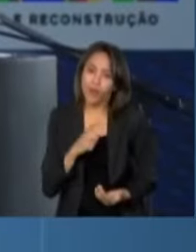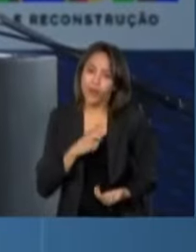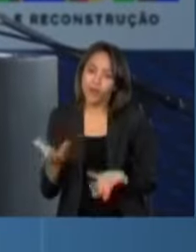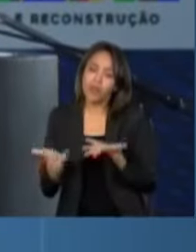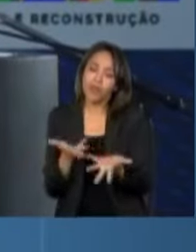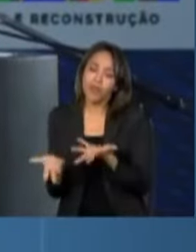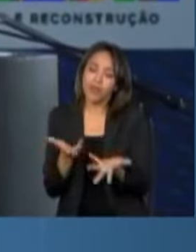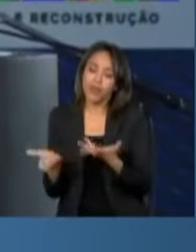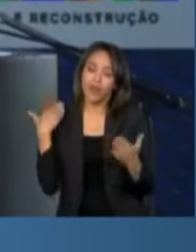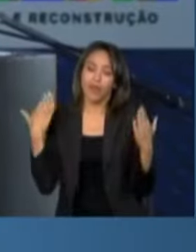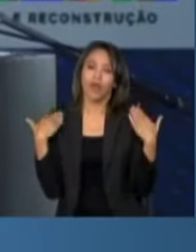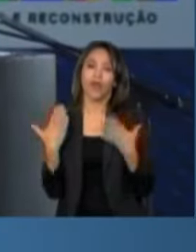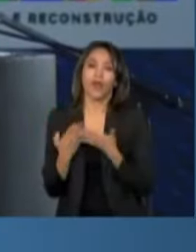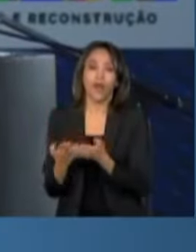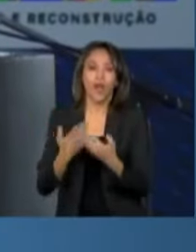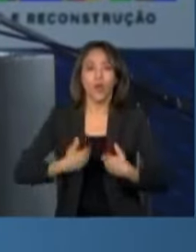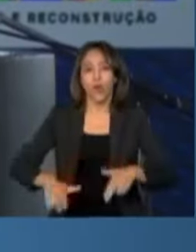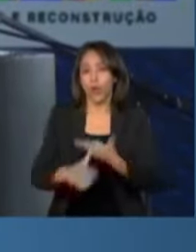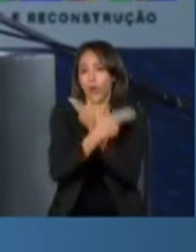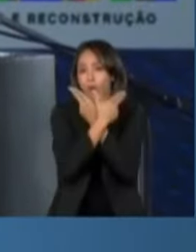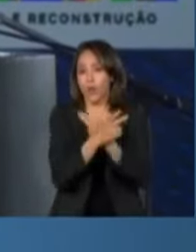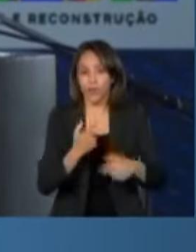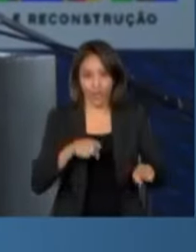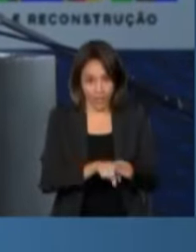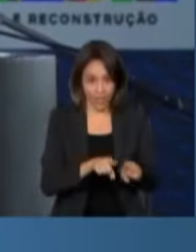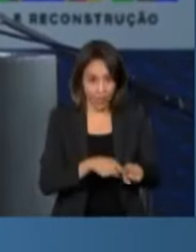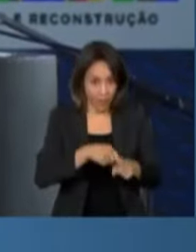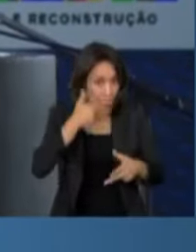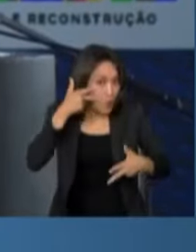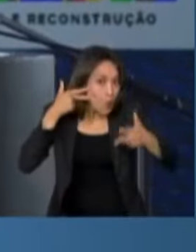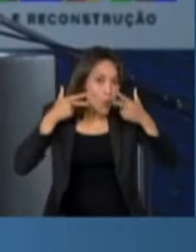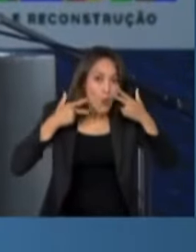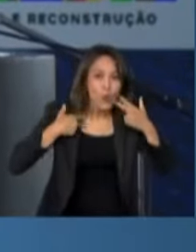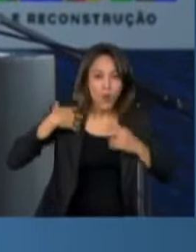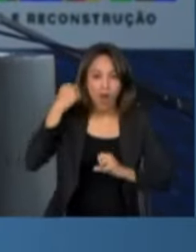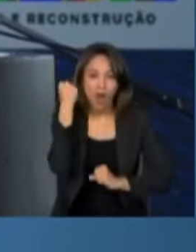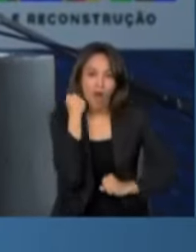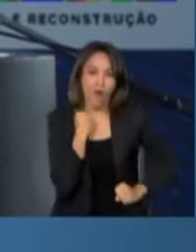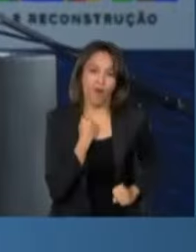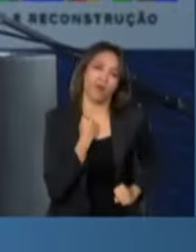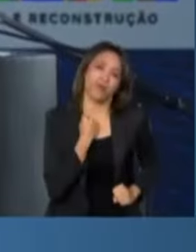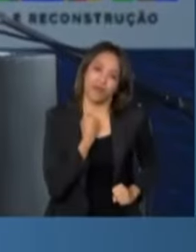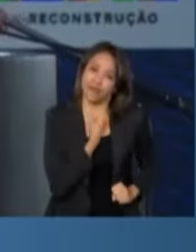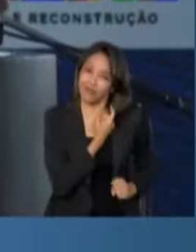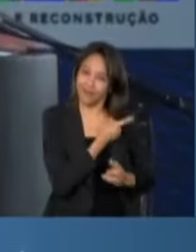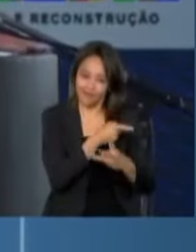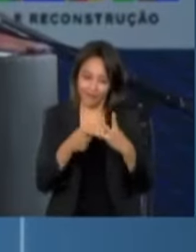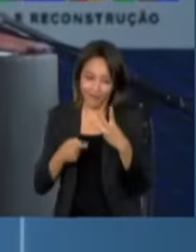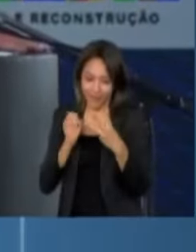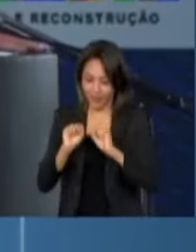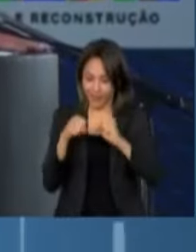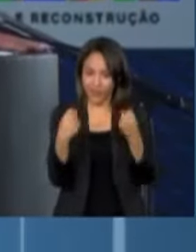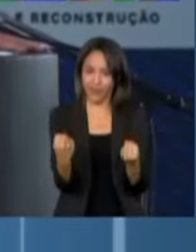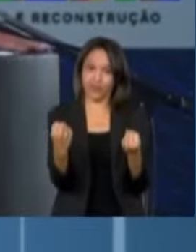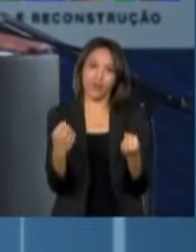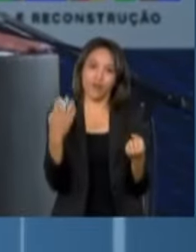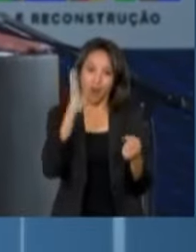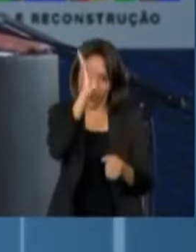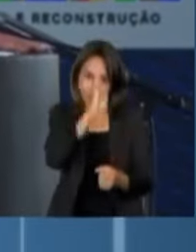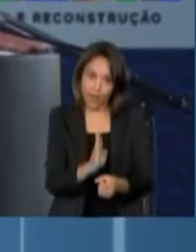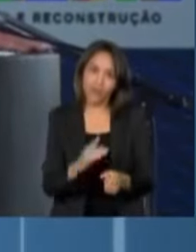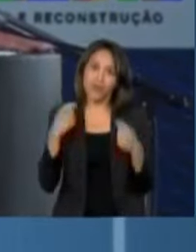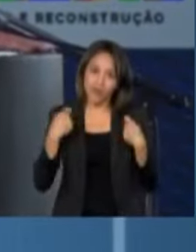aqueles que tiveram alguma coisa a ver com essa tentativa de golpe dos que não tem nada a ver, que a força como um todo